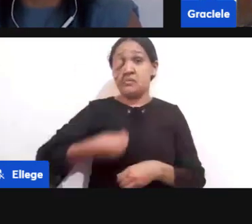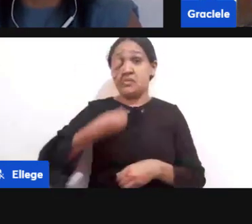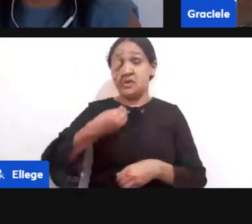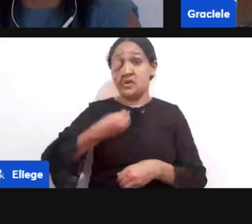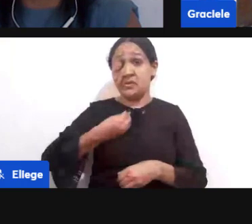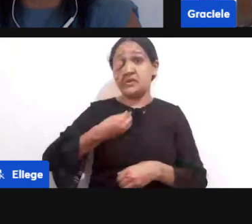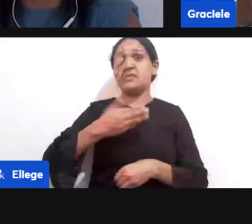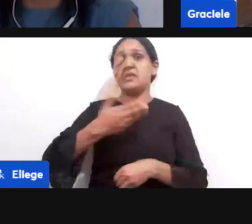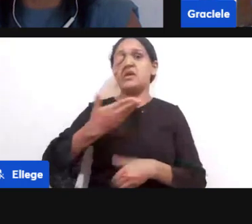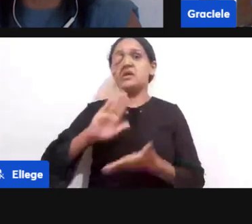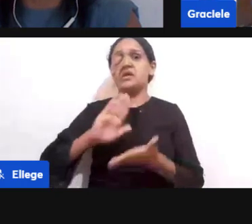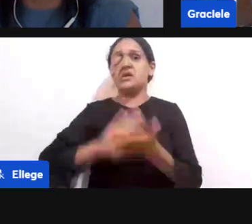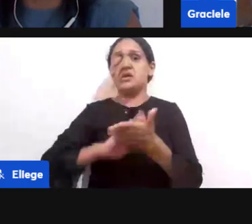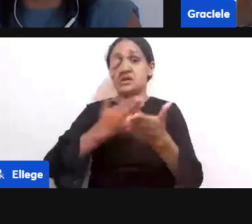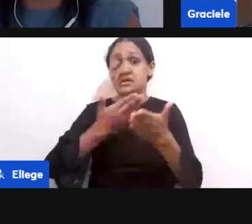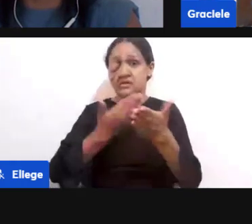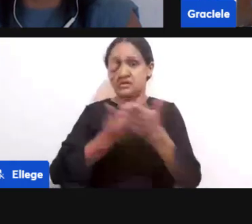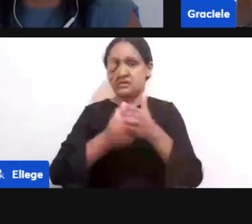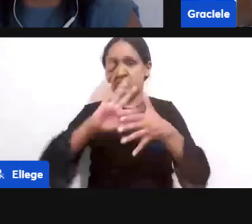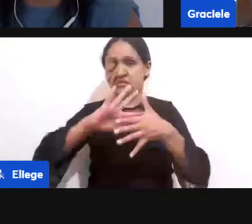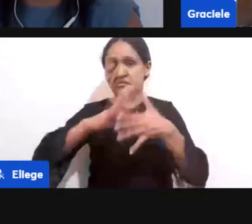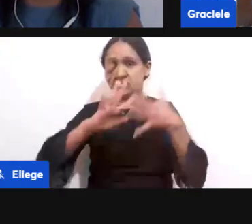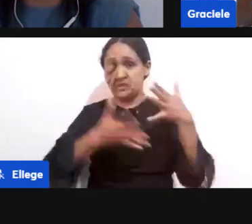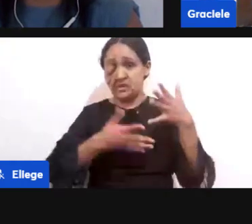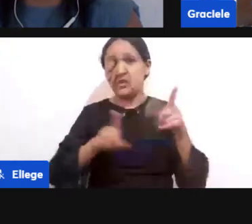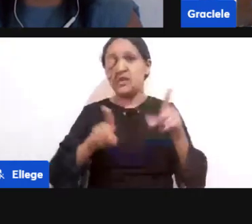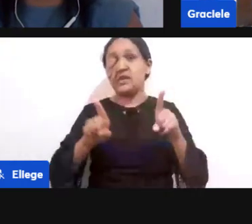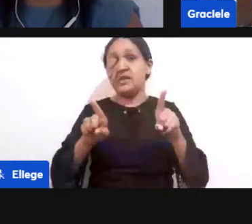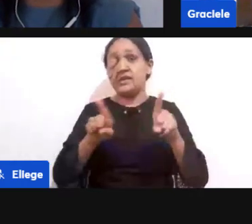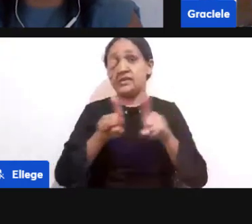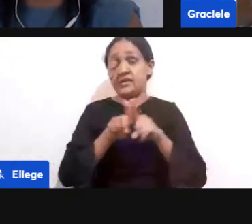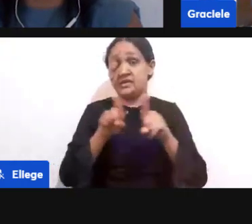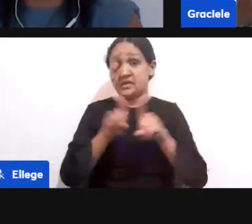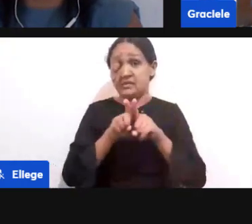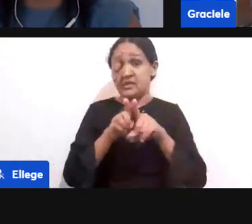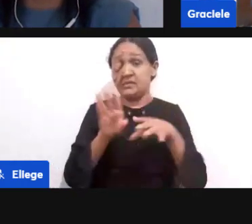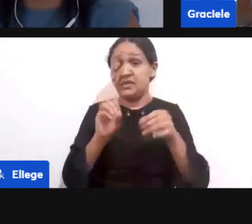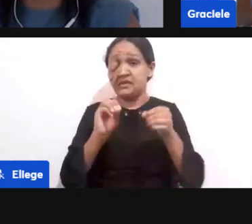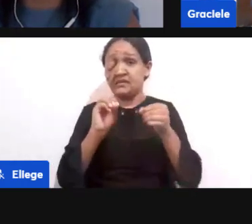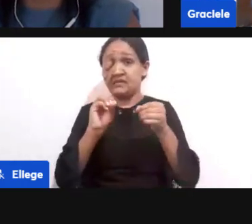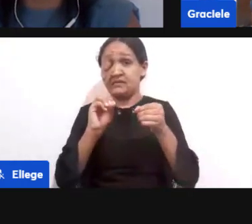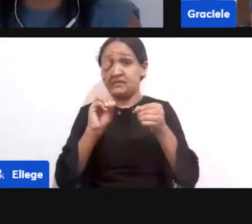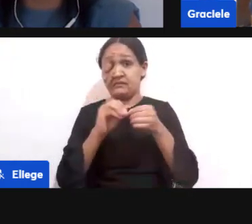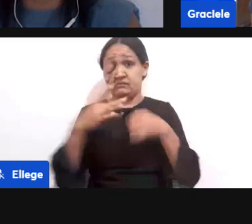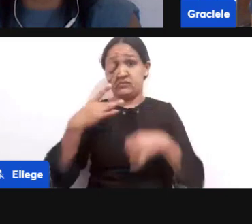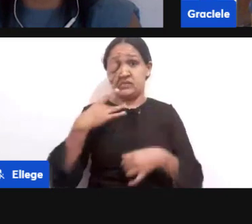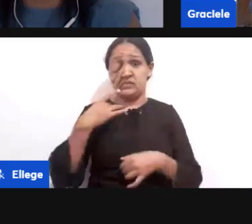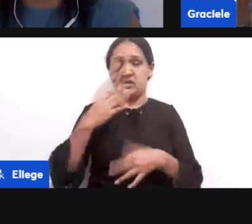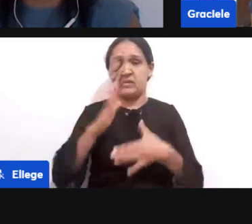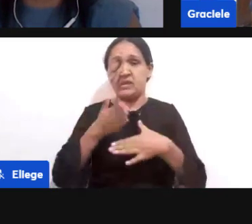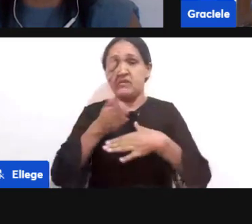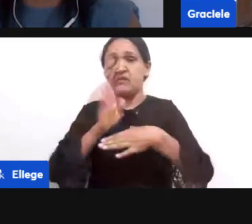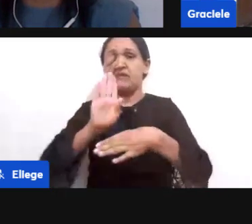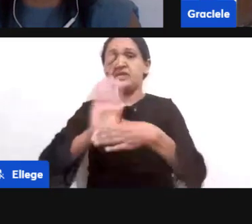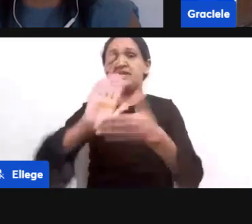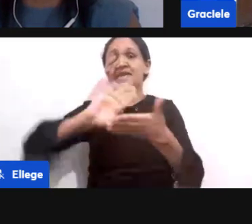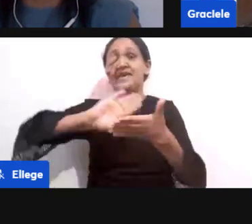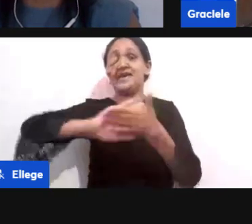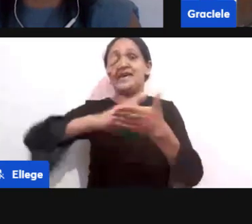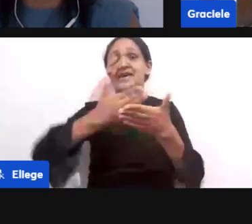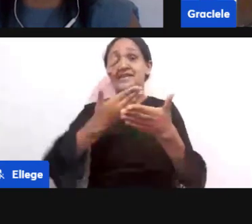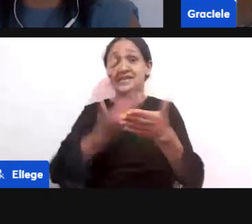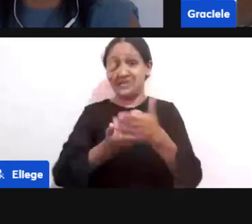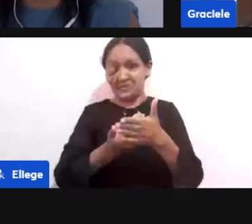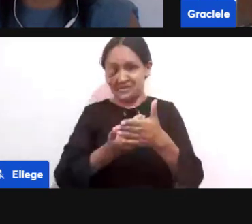intérpretes, né, que se disponibilizaram para fazer a... Como é que chama, Marli?